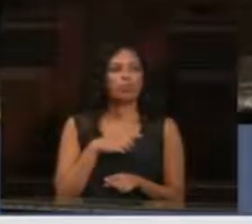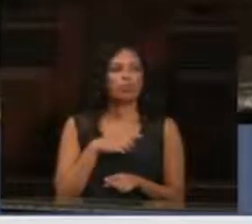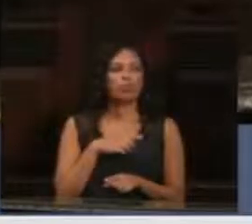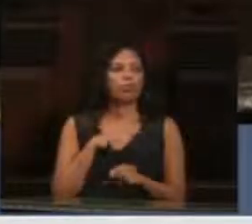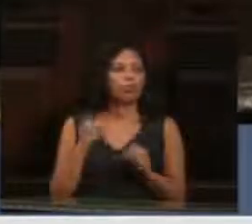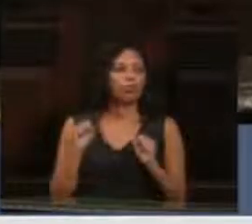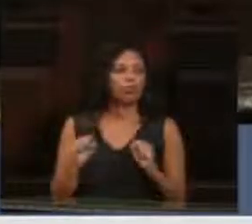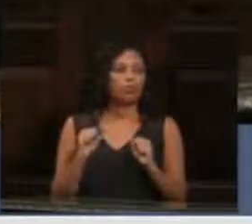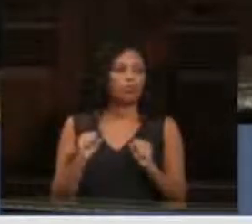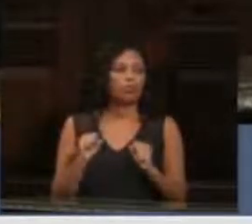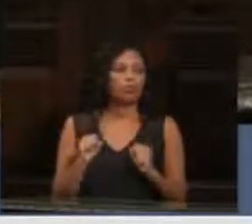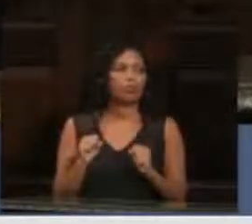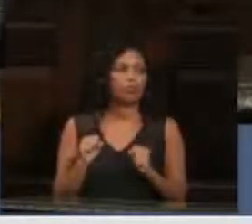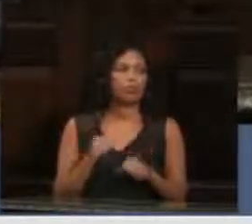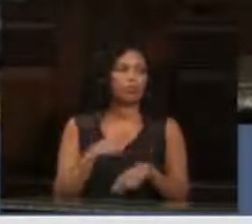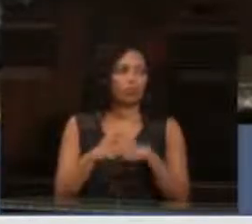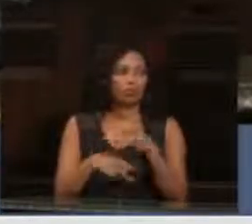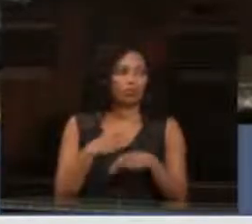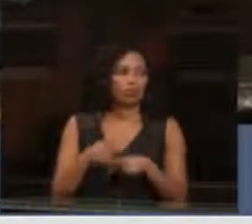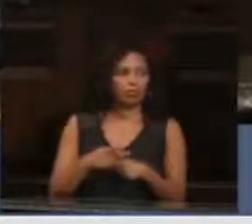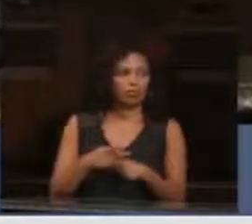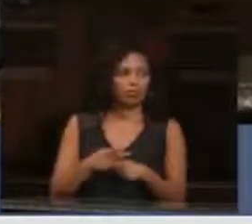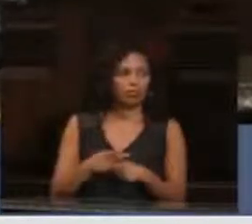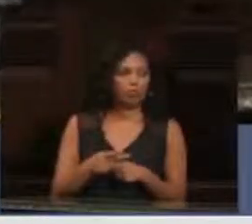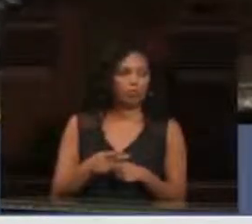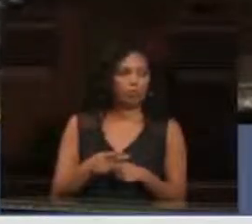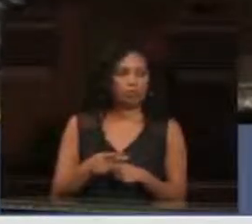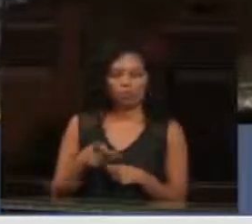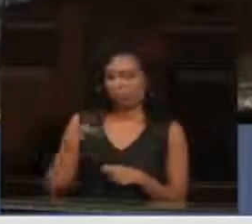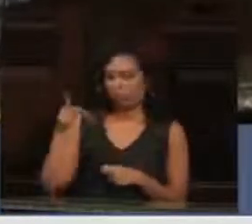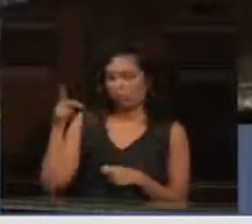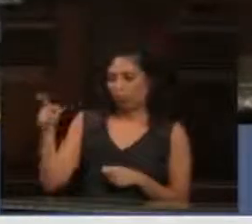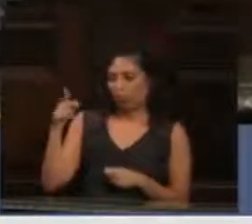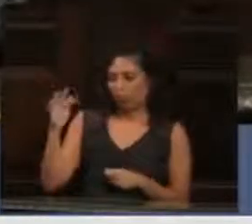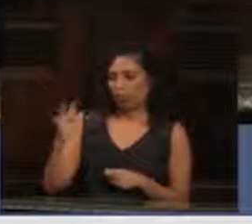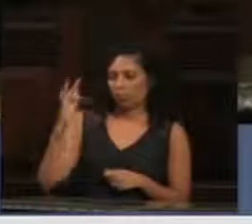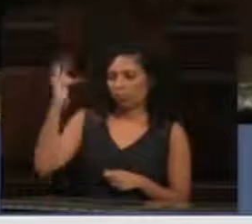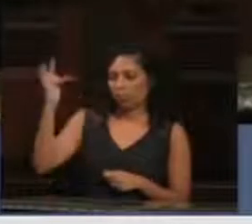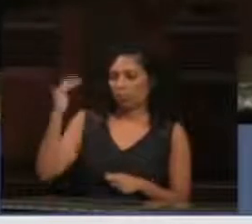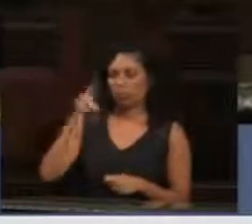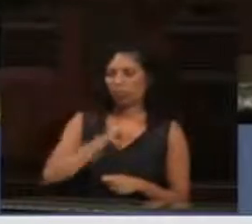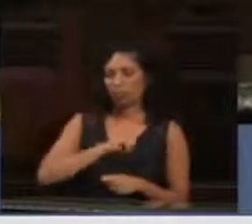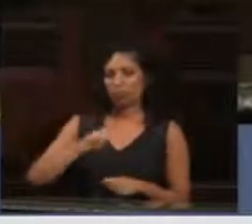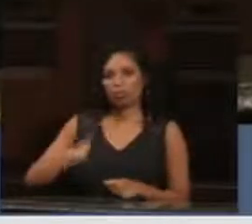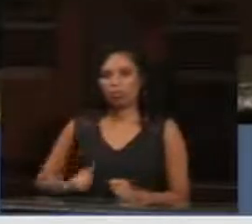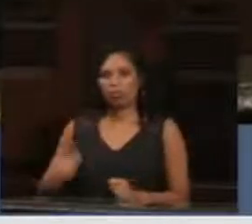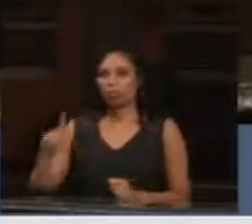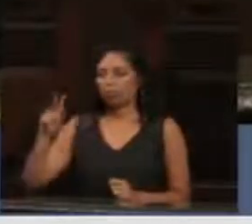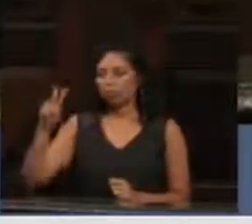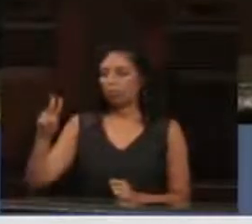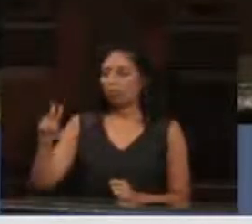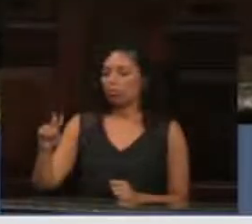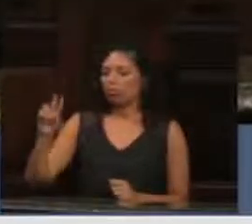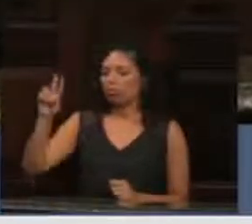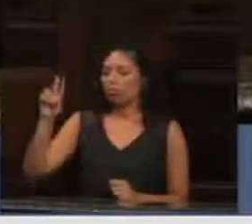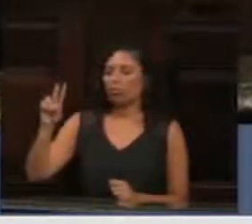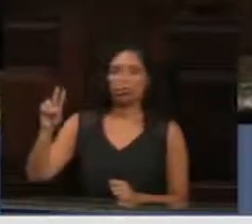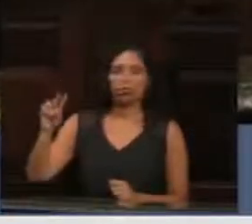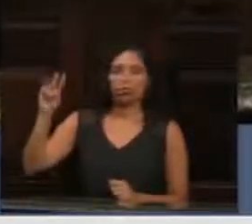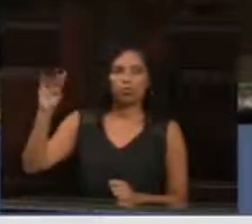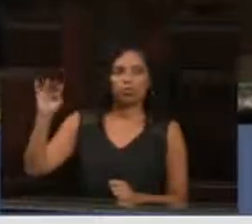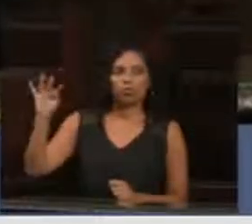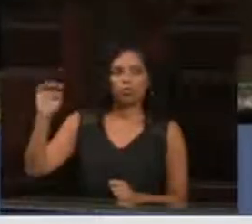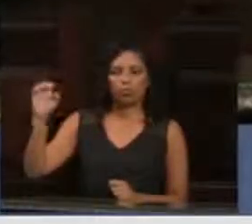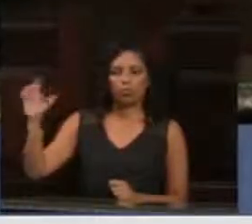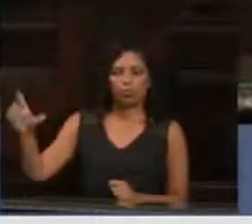poderia afirmar que a posição do futuro governo, à época do futuro governo, já eleito, era uma